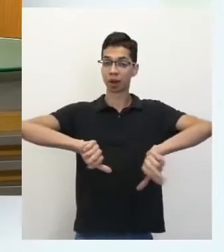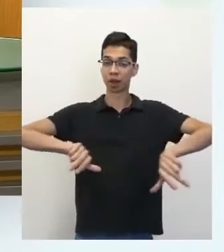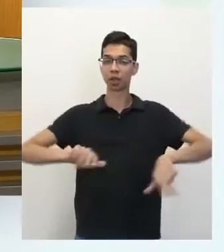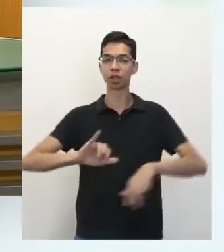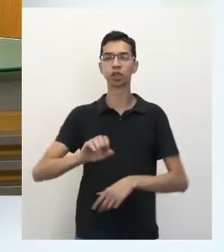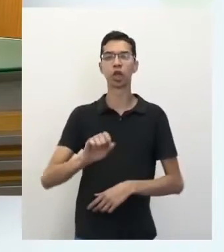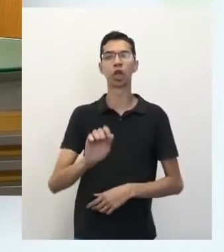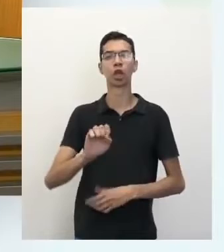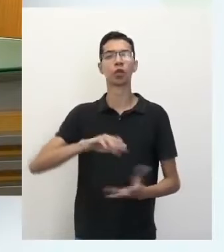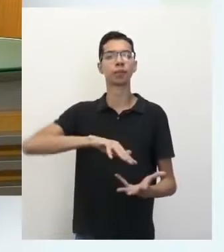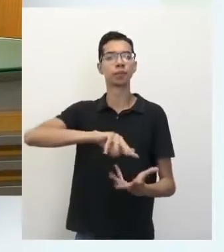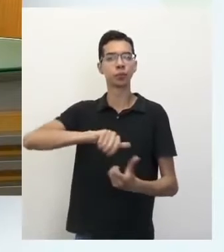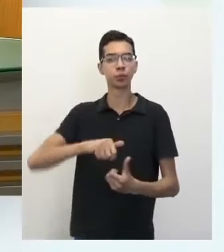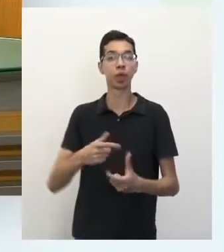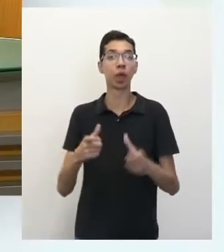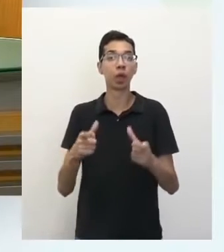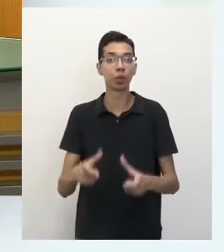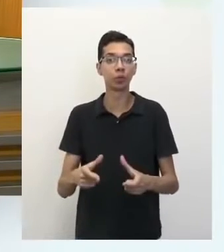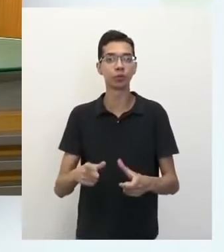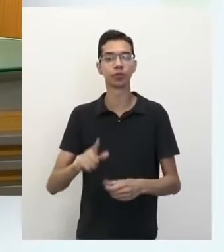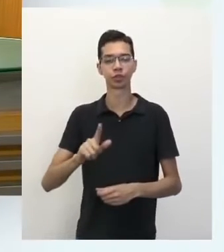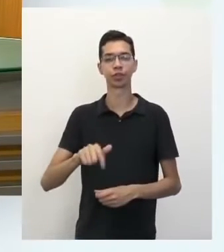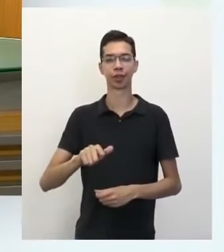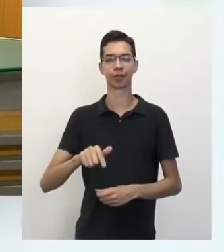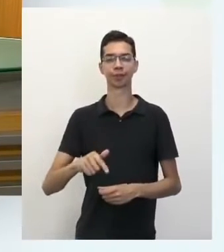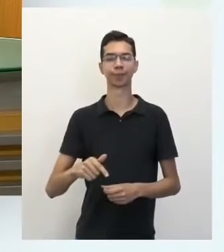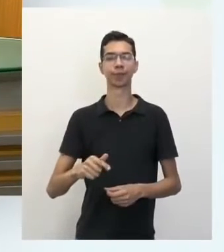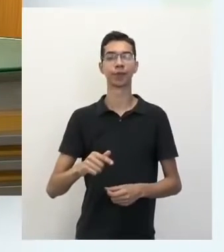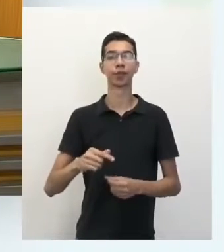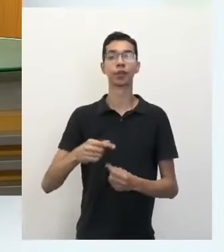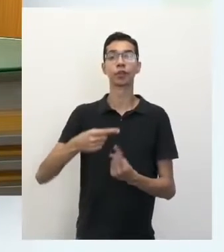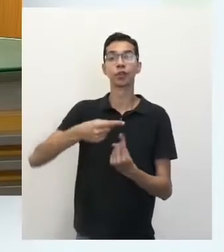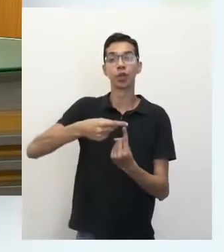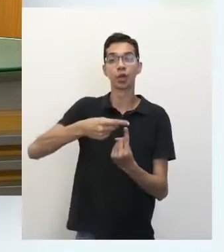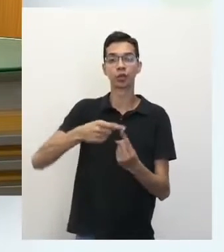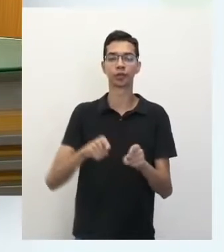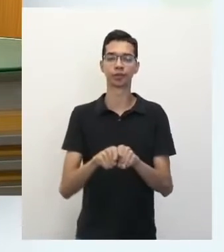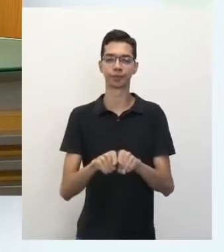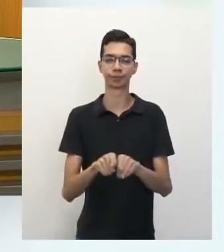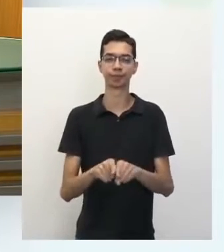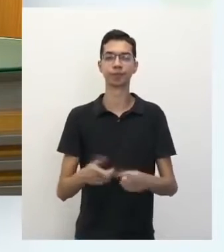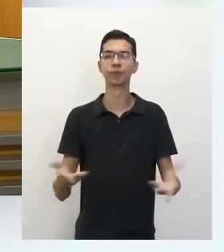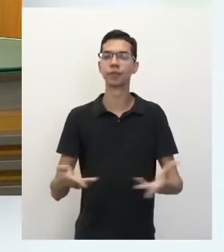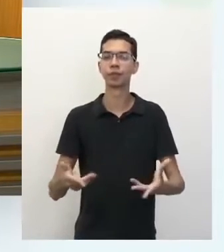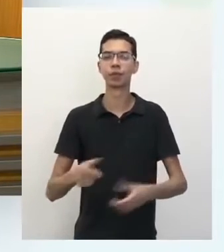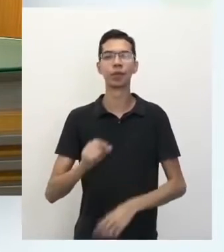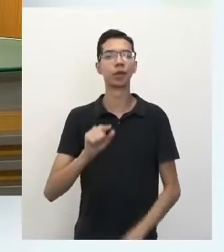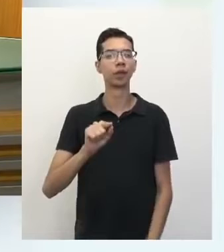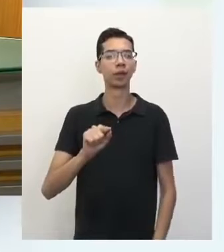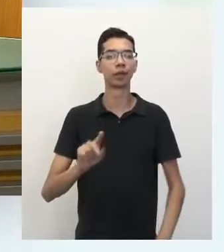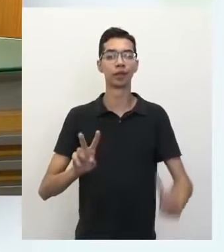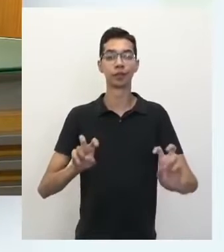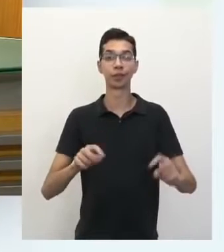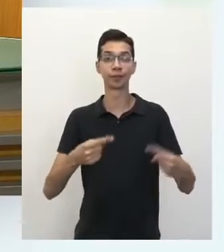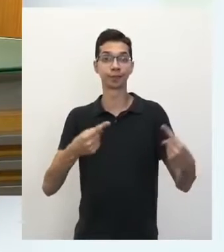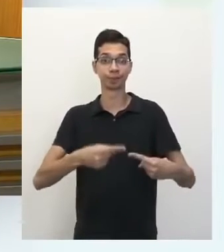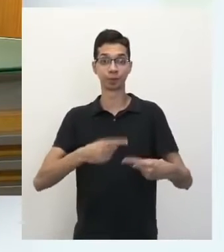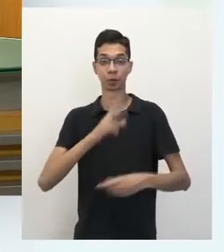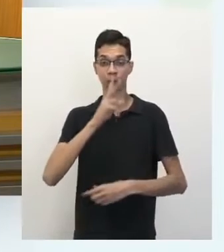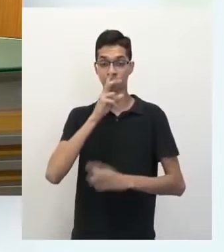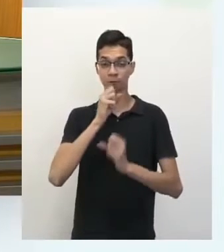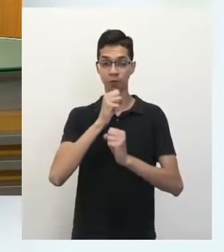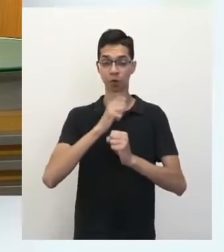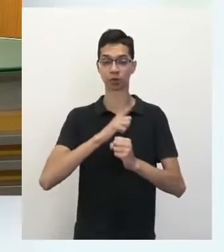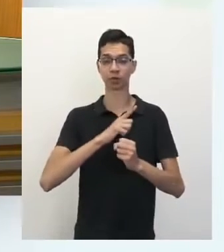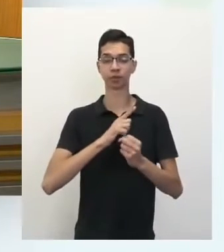Tocantins. Nesse fim de semana, competições como o arremesso de lança e uma disputa de peso com o cabo de força. A